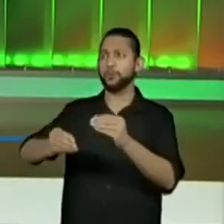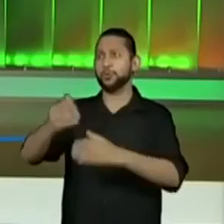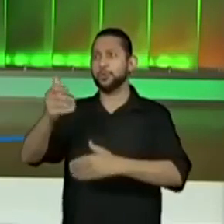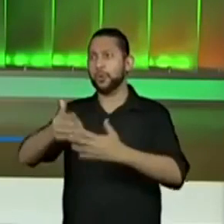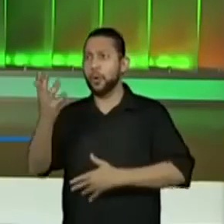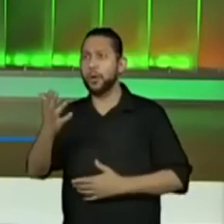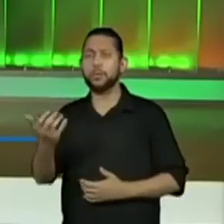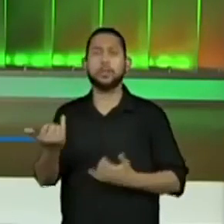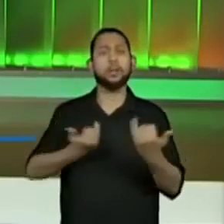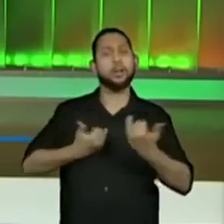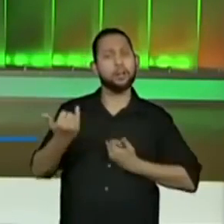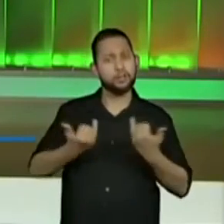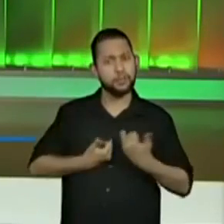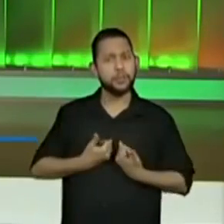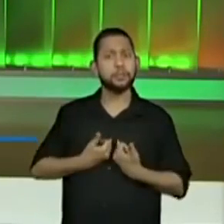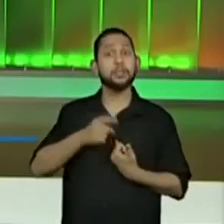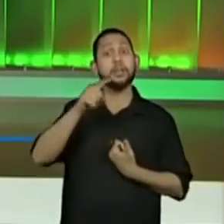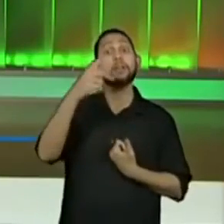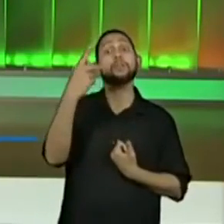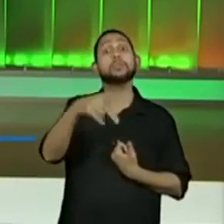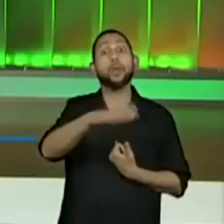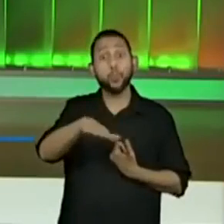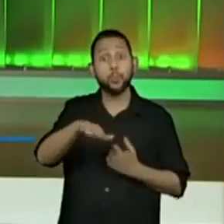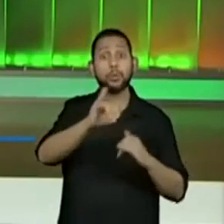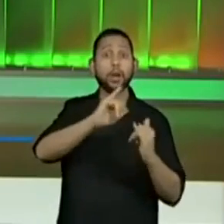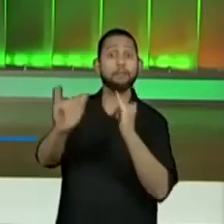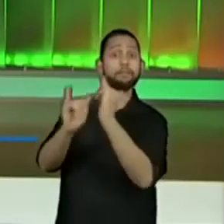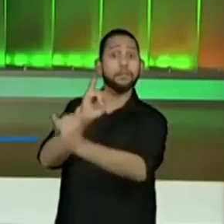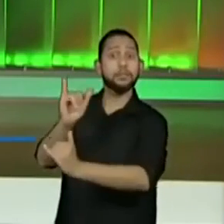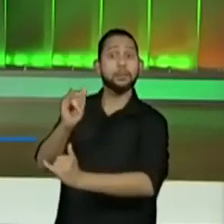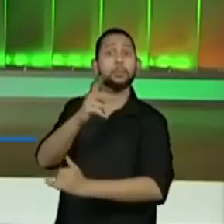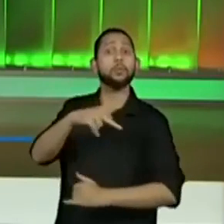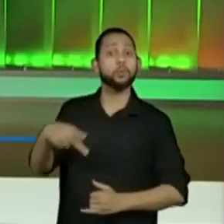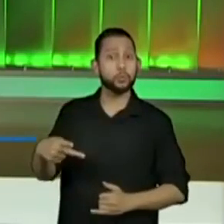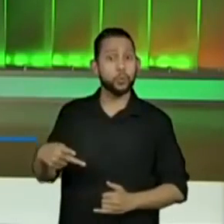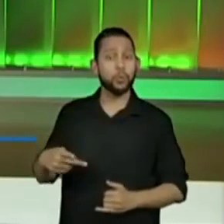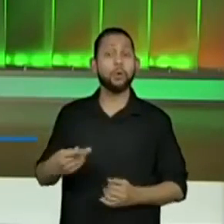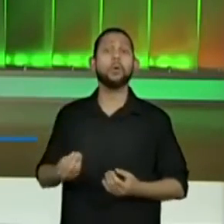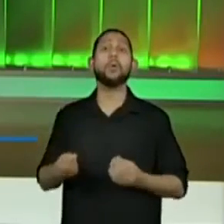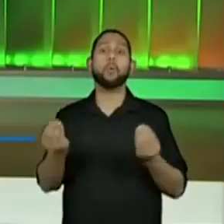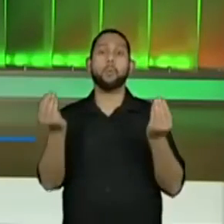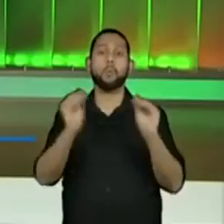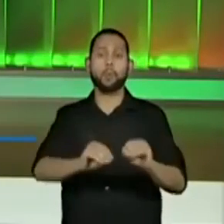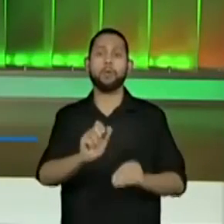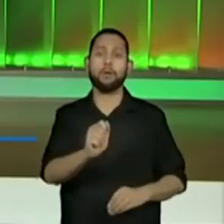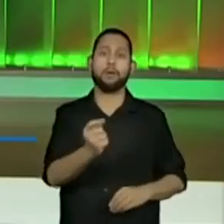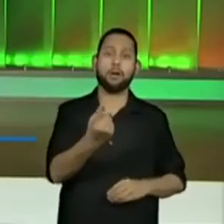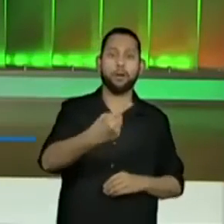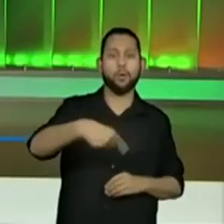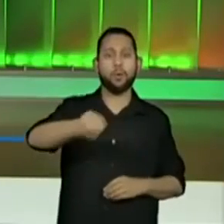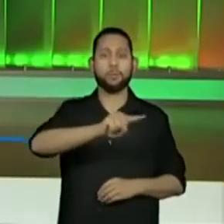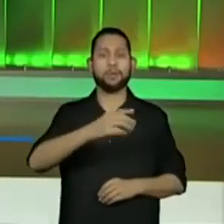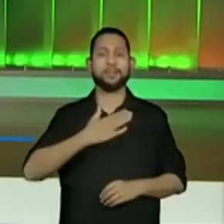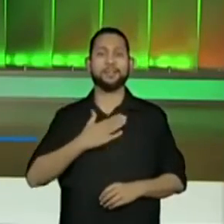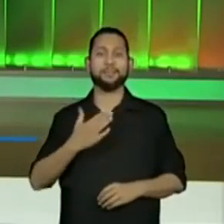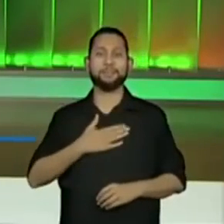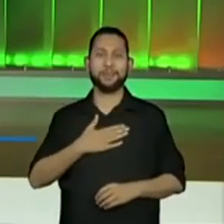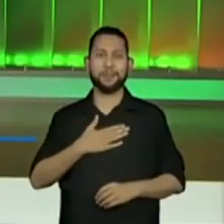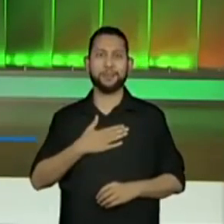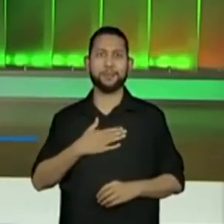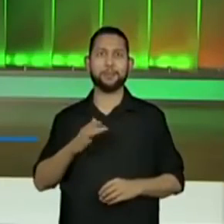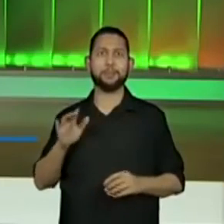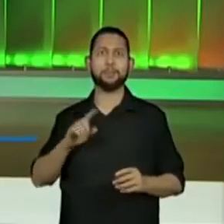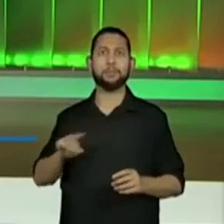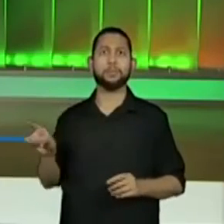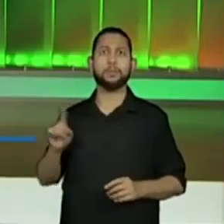vão escrevendo para sua professora e compartilhar comigo tá a